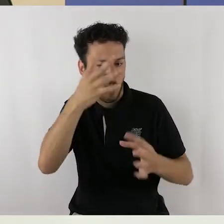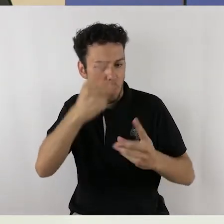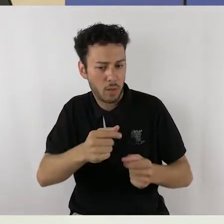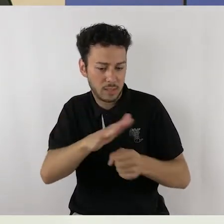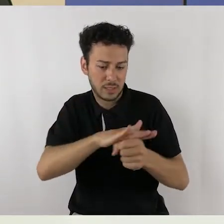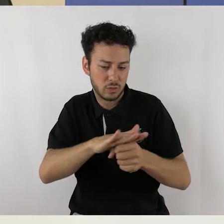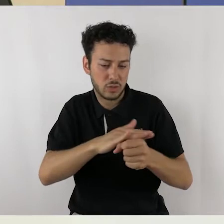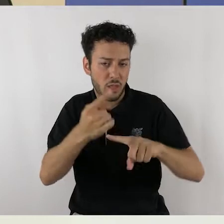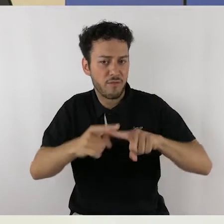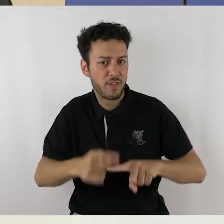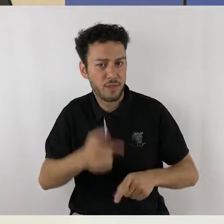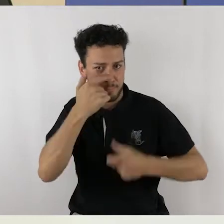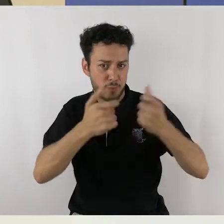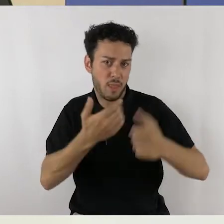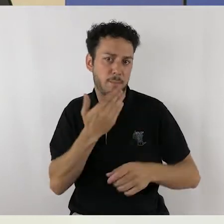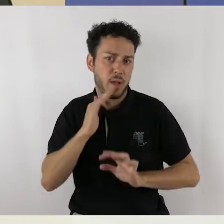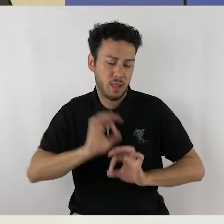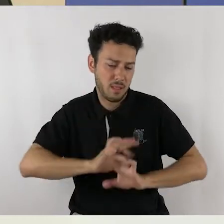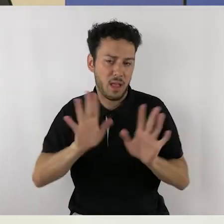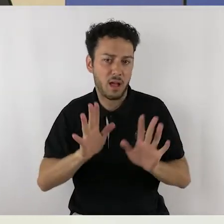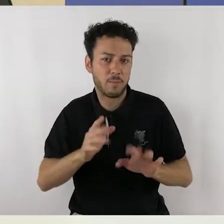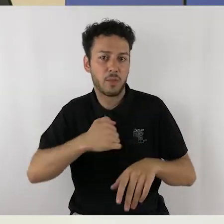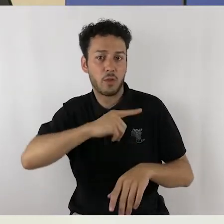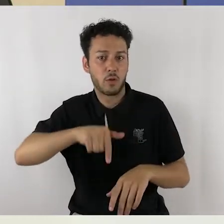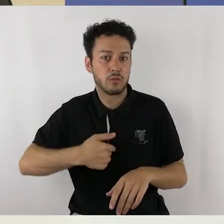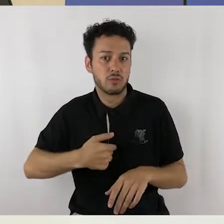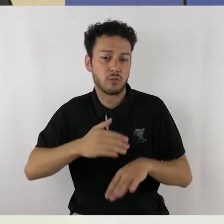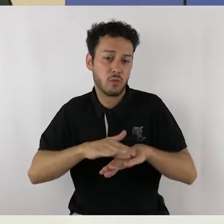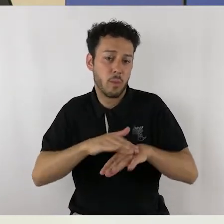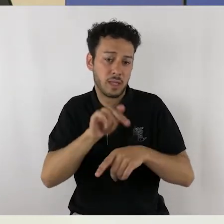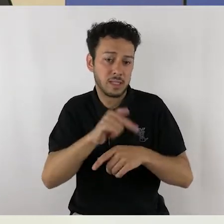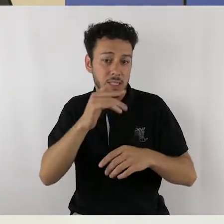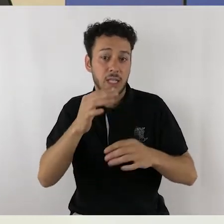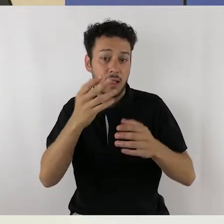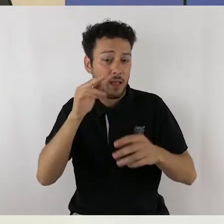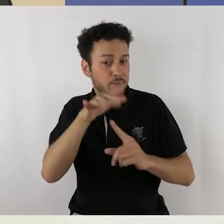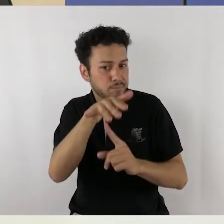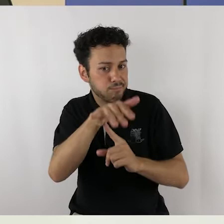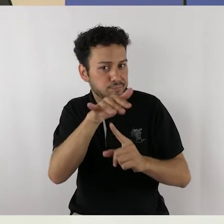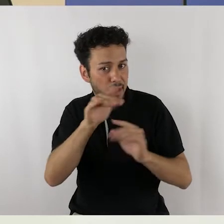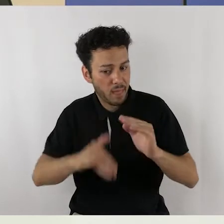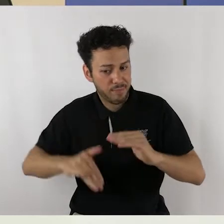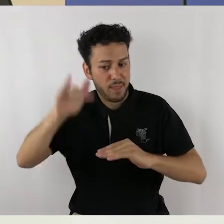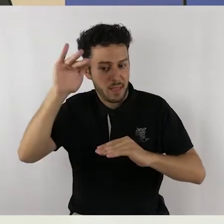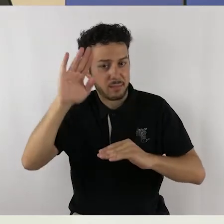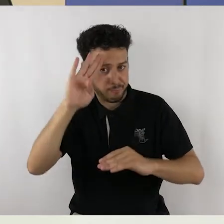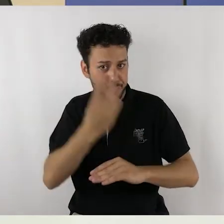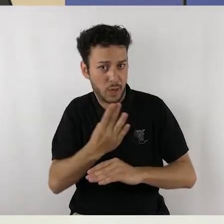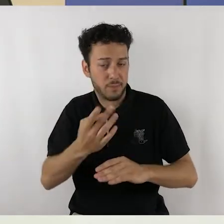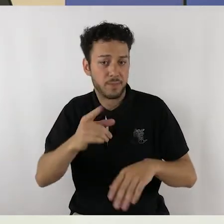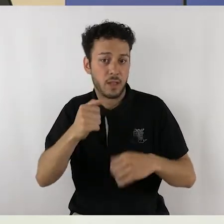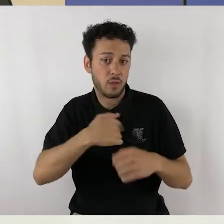cada caso é um caso e portanto com a idade ou seja nos